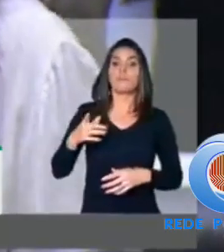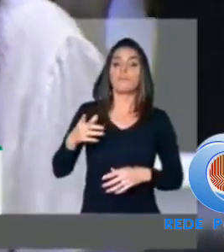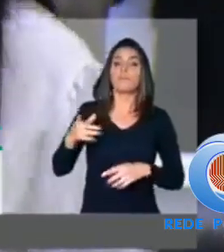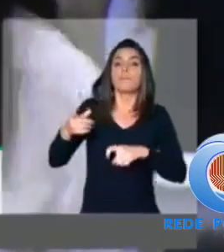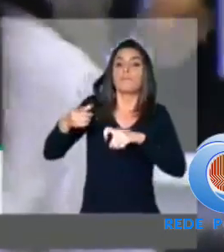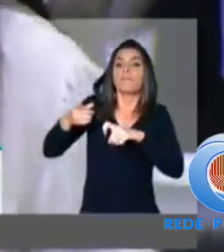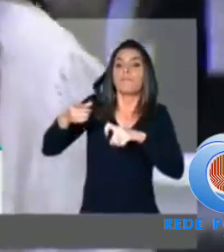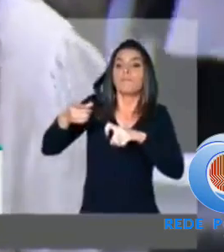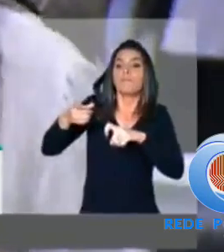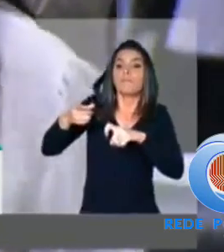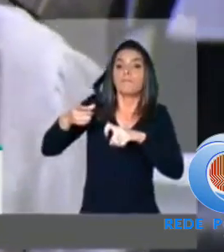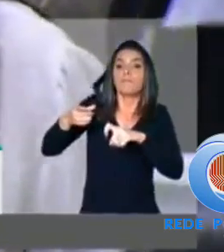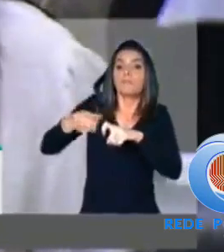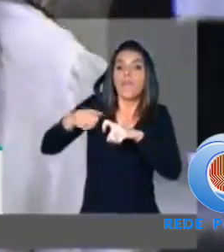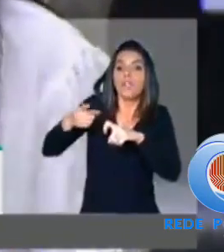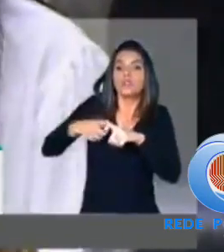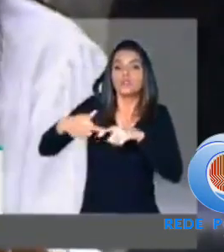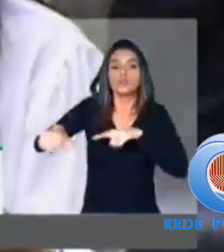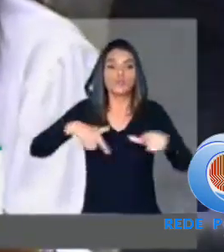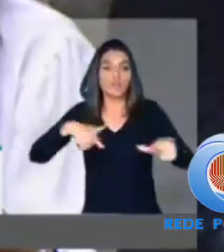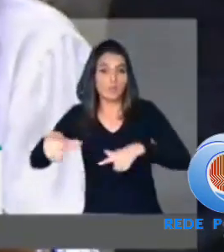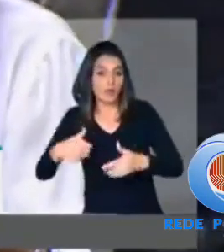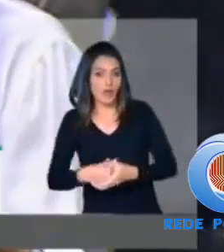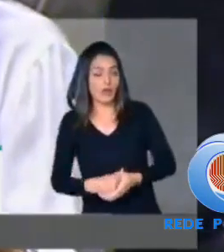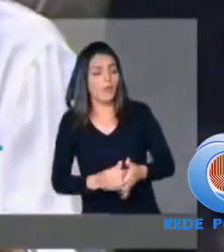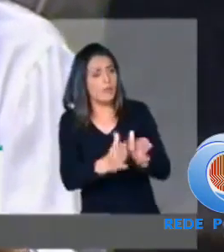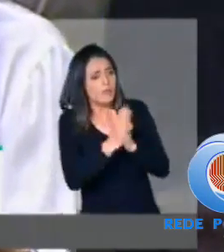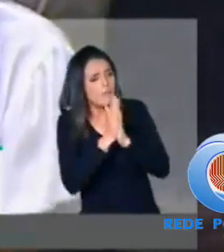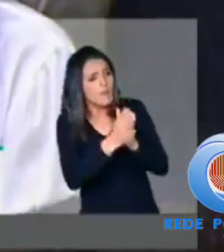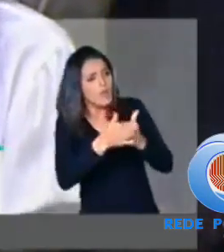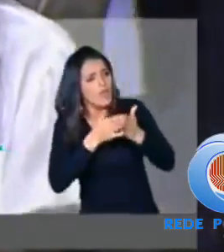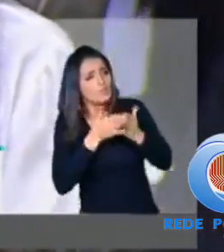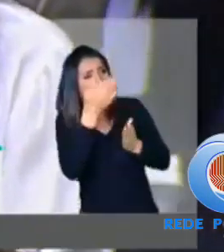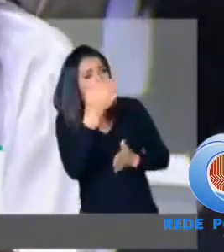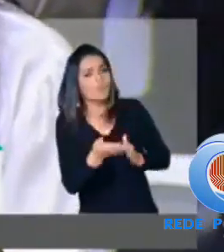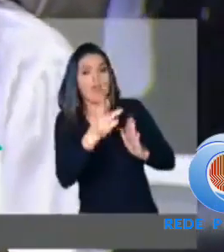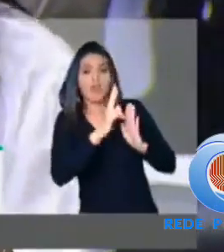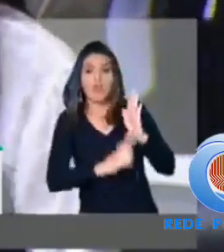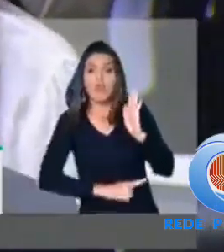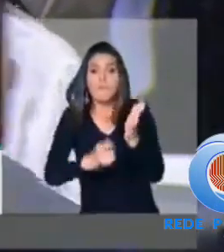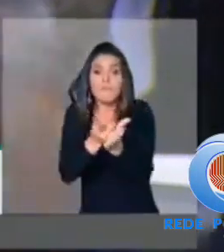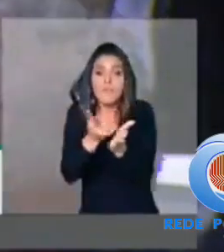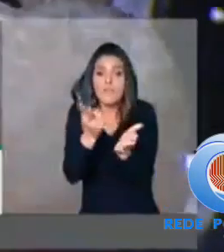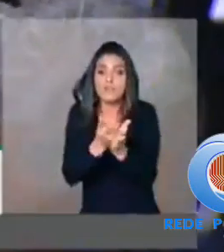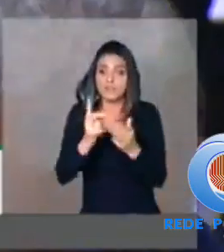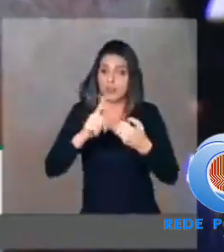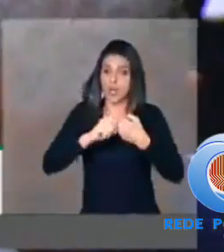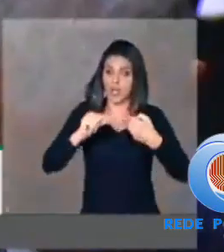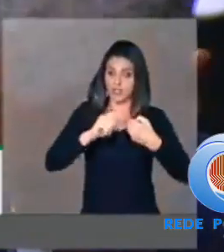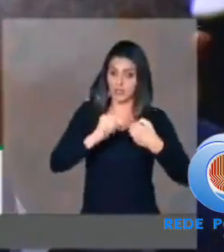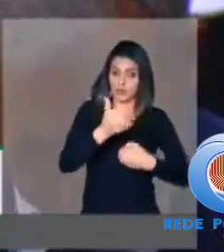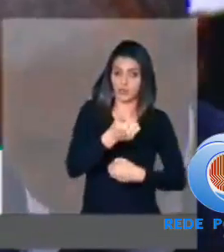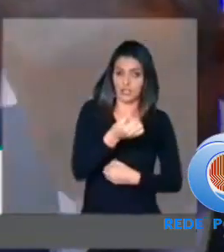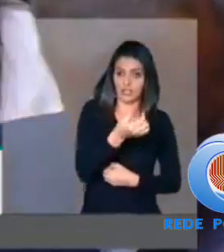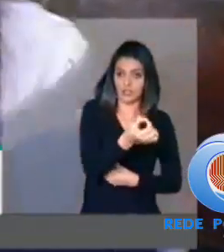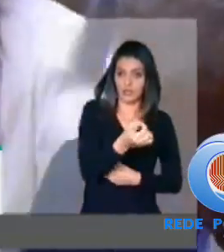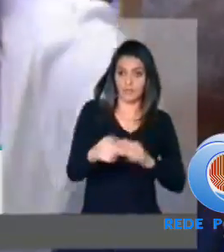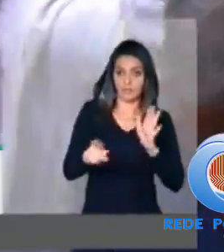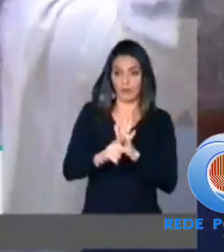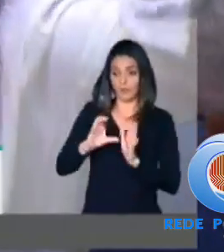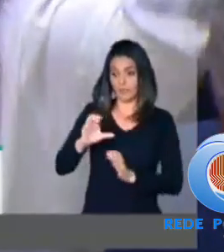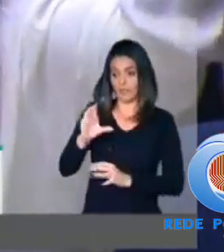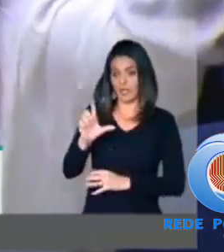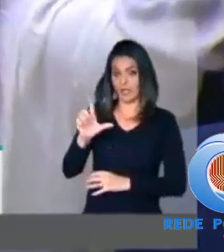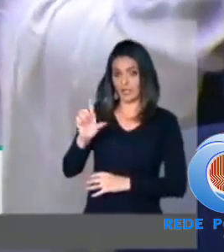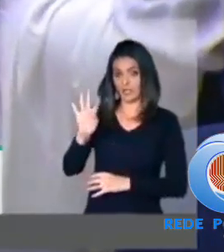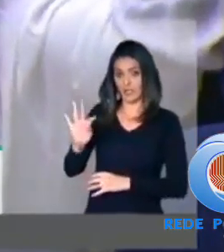trabalho? Eu rogo ao relator que mantenha esse artigo 160 da CLT.